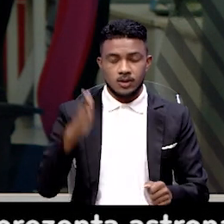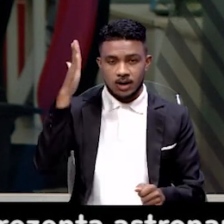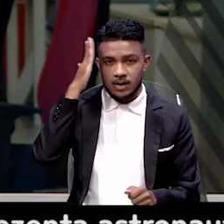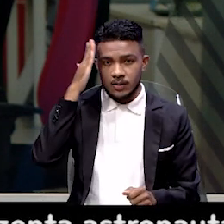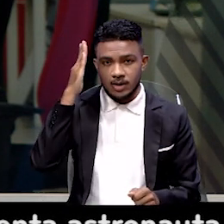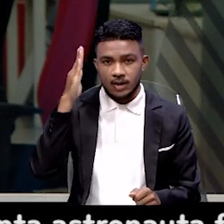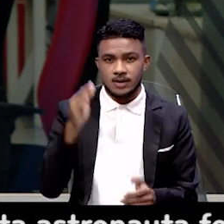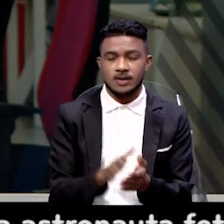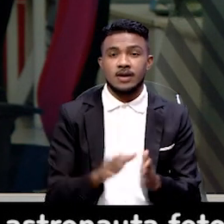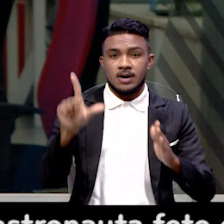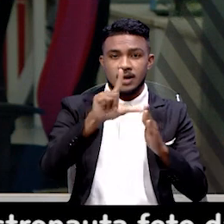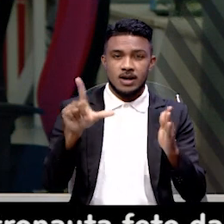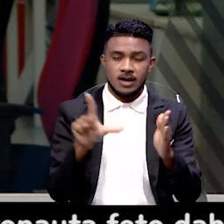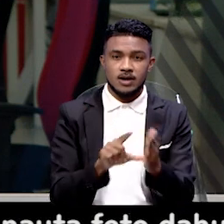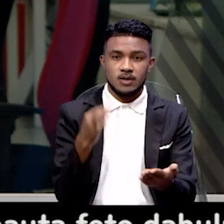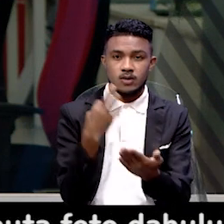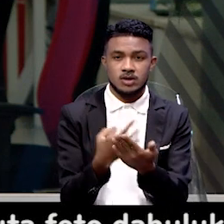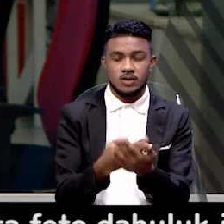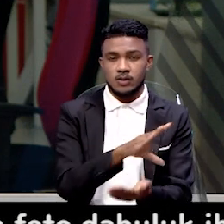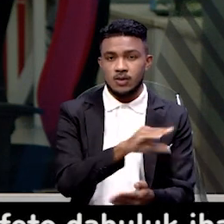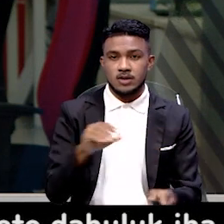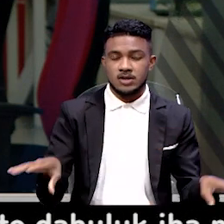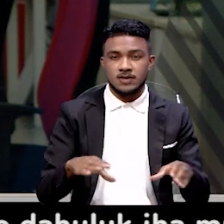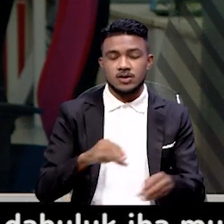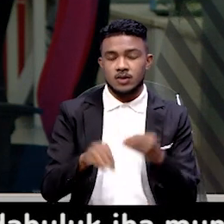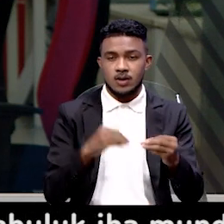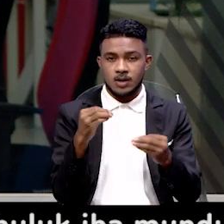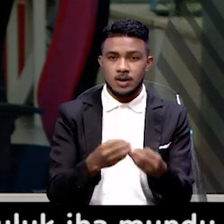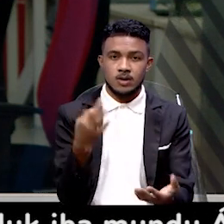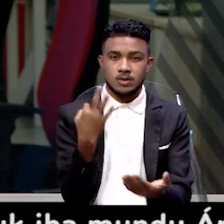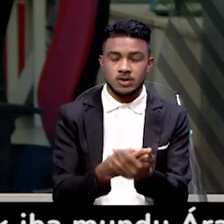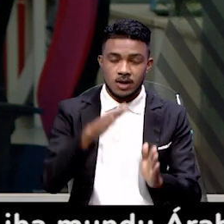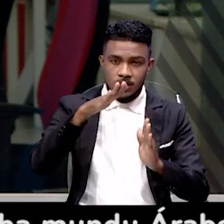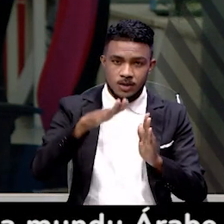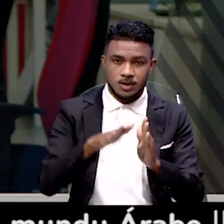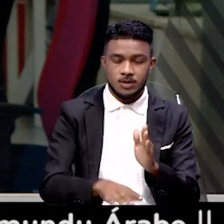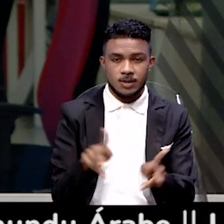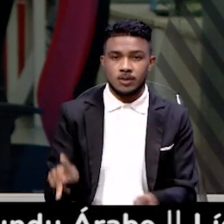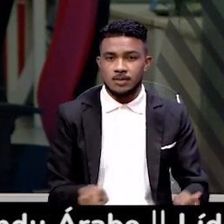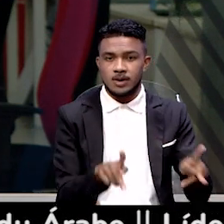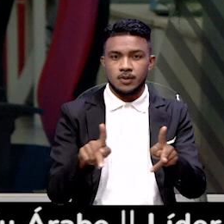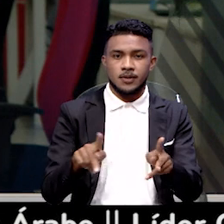le enquadramento orçamental no gestão financeira a menos transparência ba público.